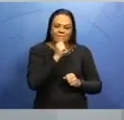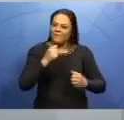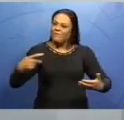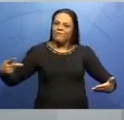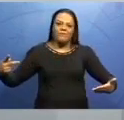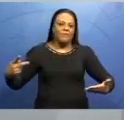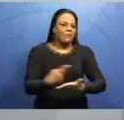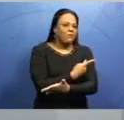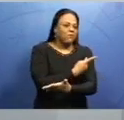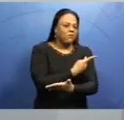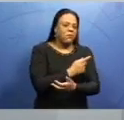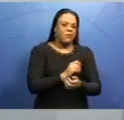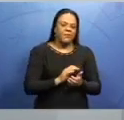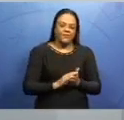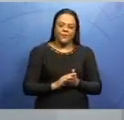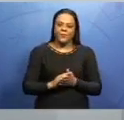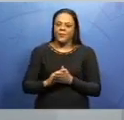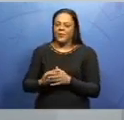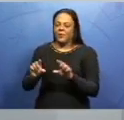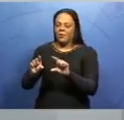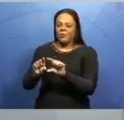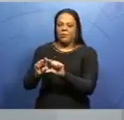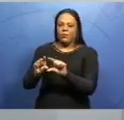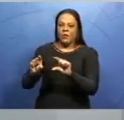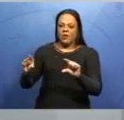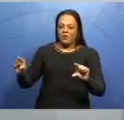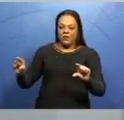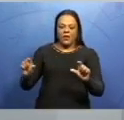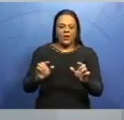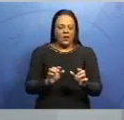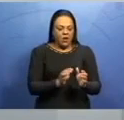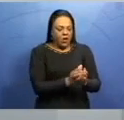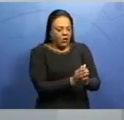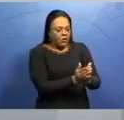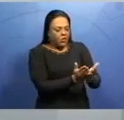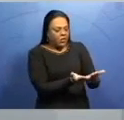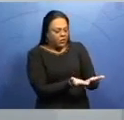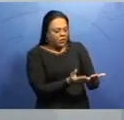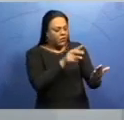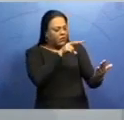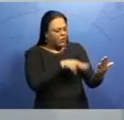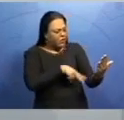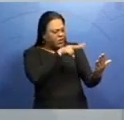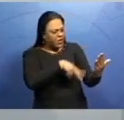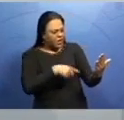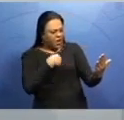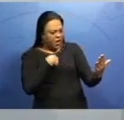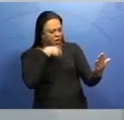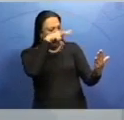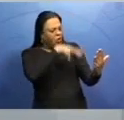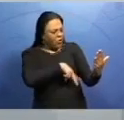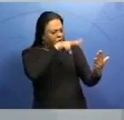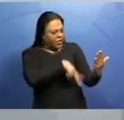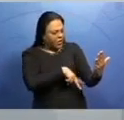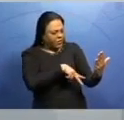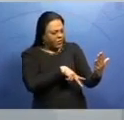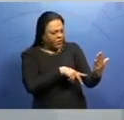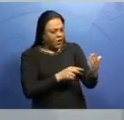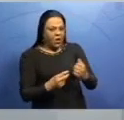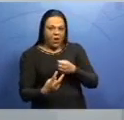Na frase, eu li o livro. O verbo li está na